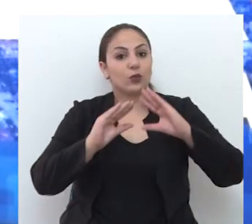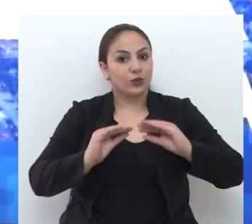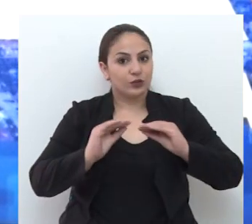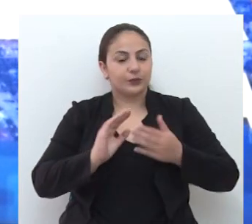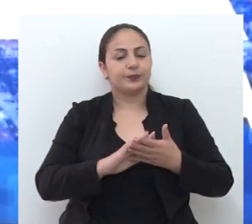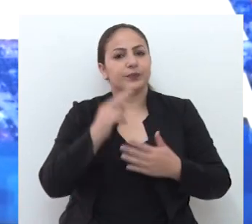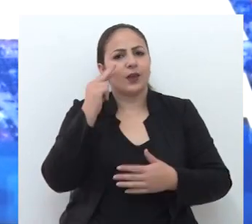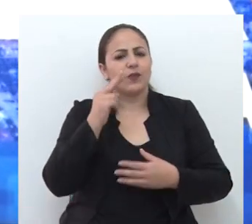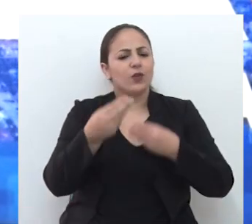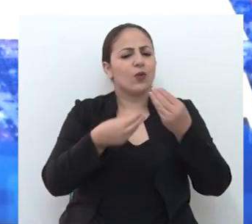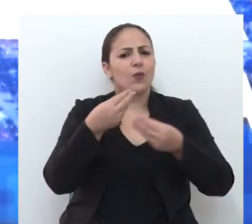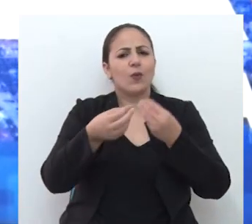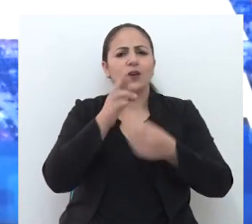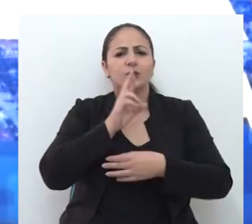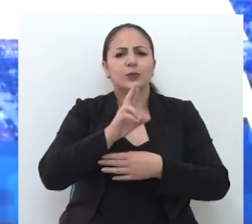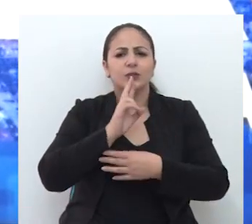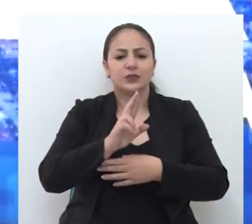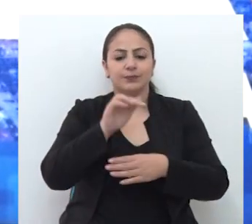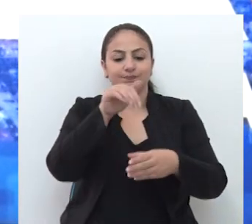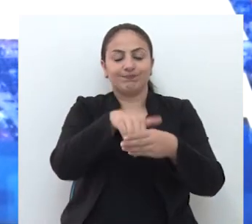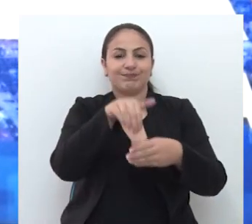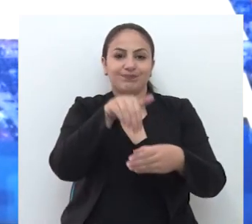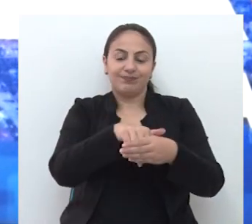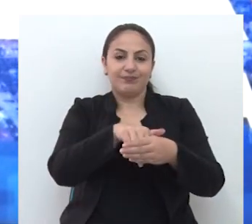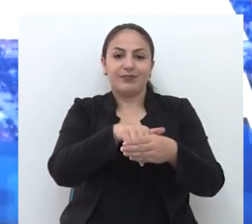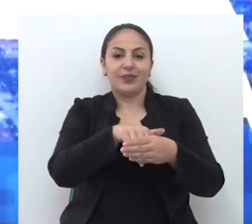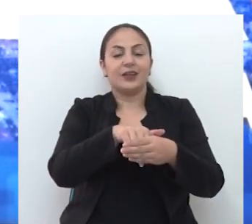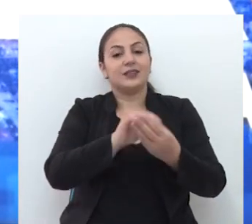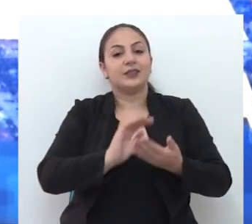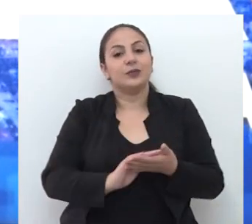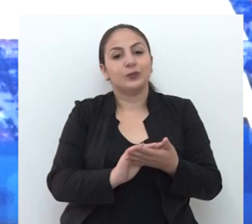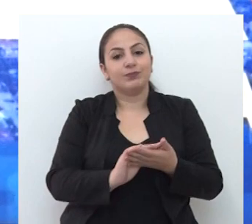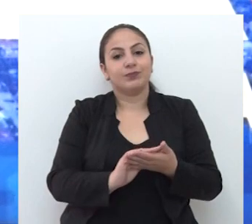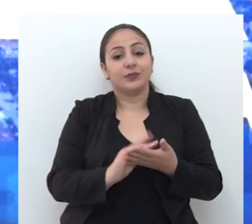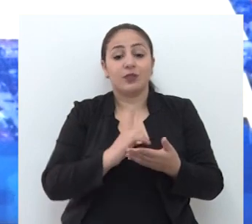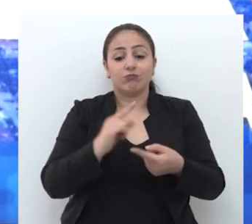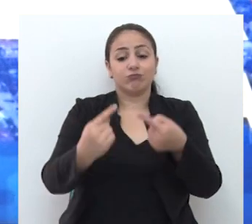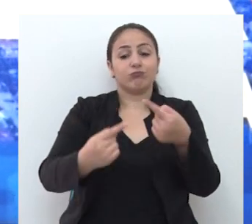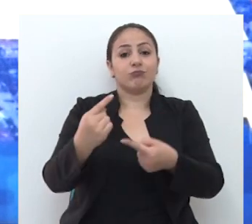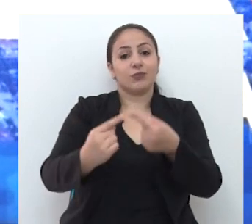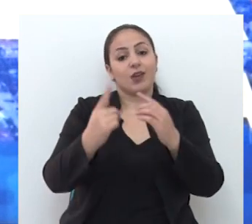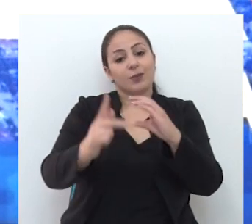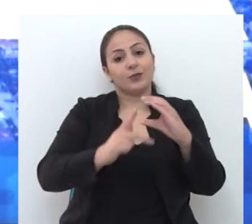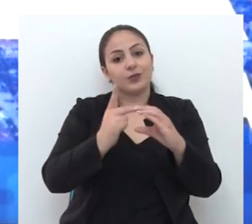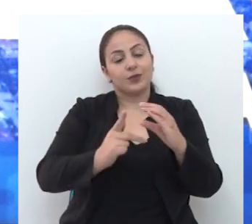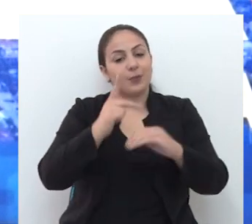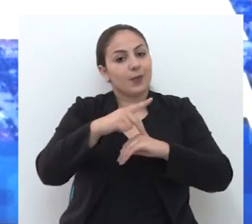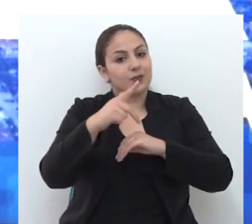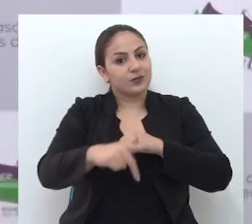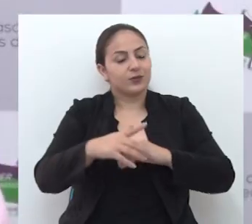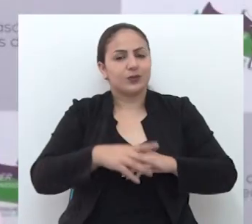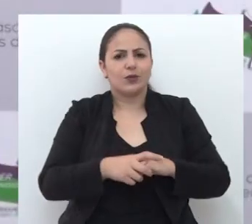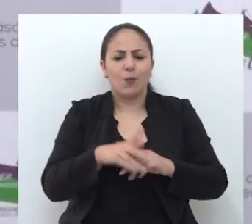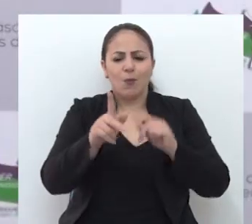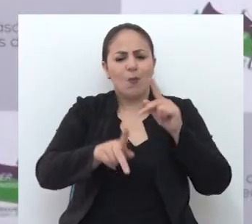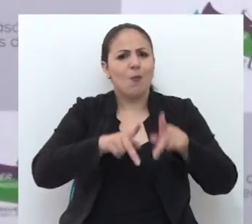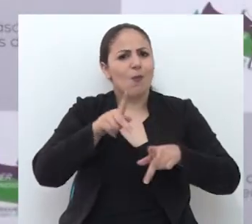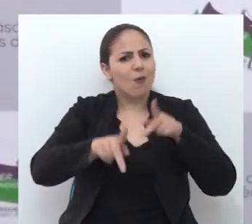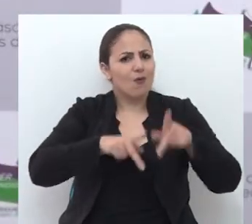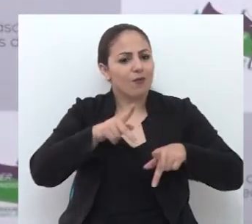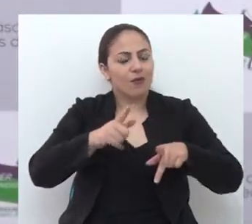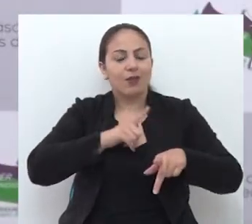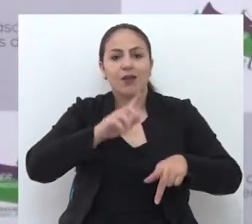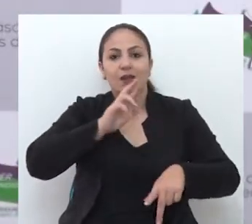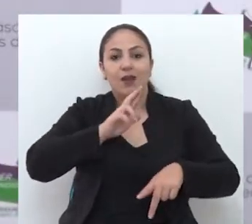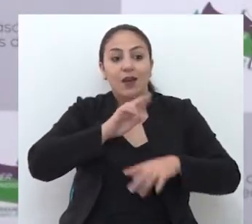Boa noite. Veja como o resultado das eleições repercutiu no Legislativo de Passo Fundo. O povo